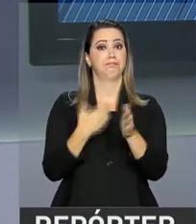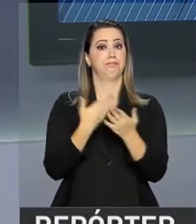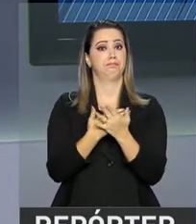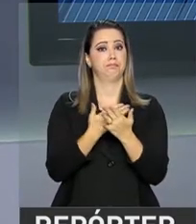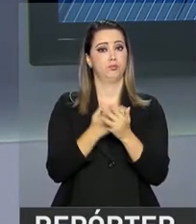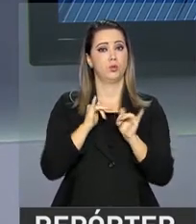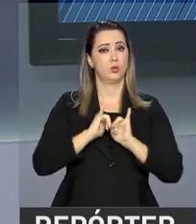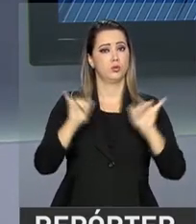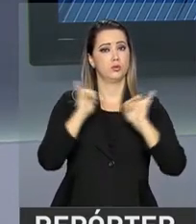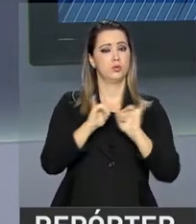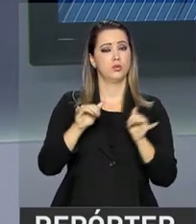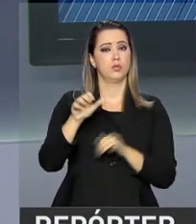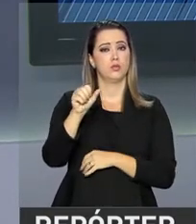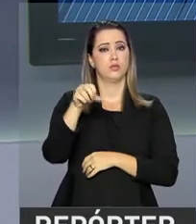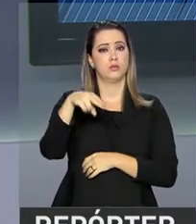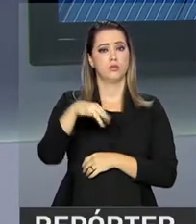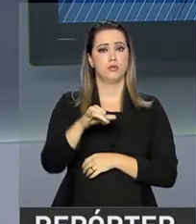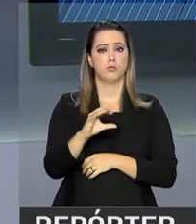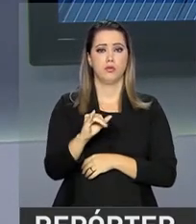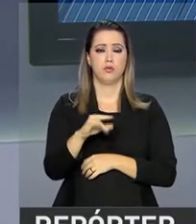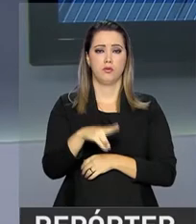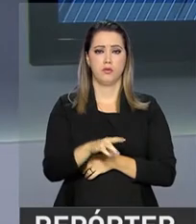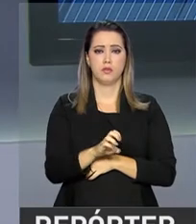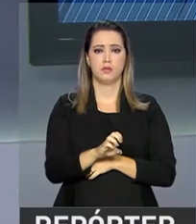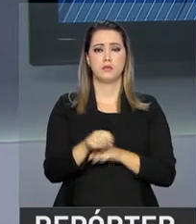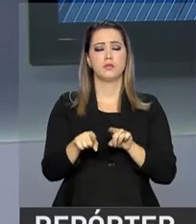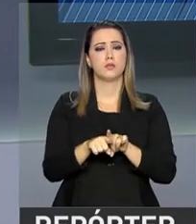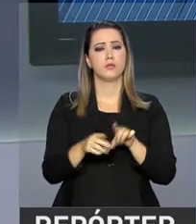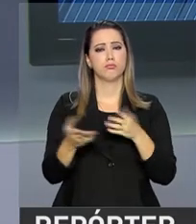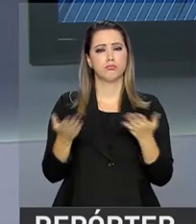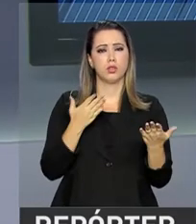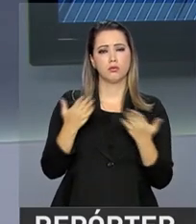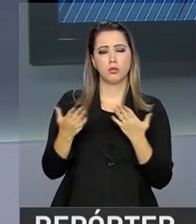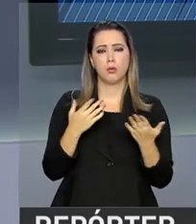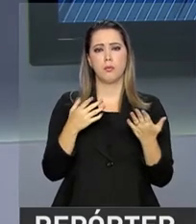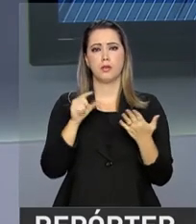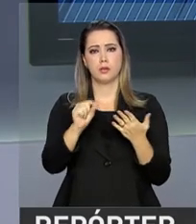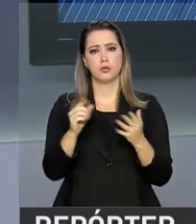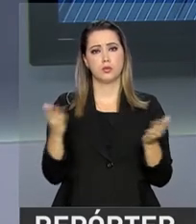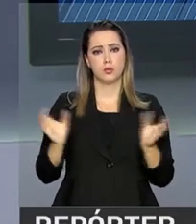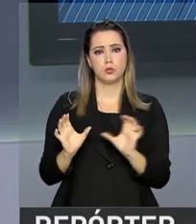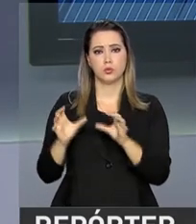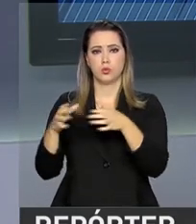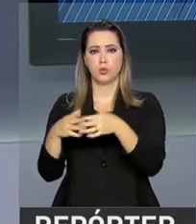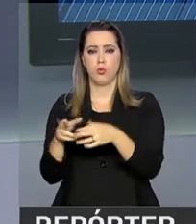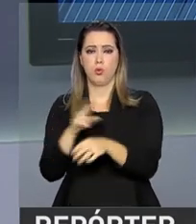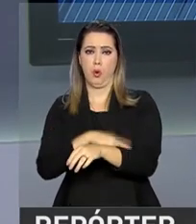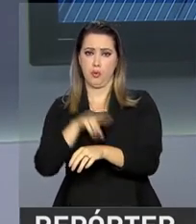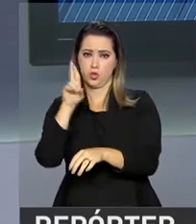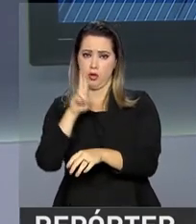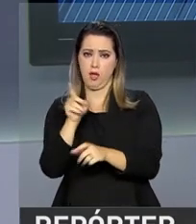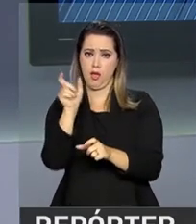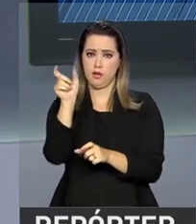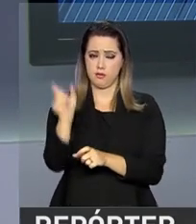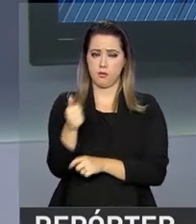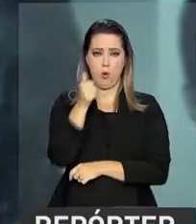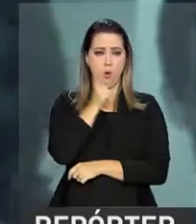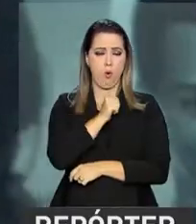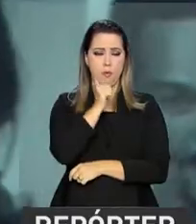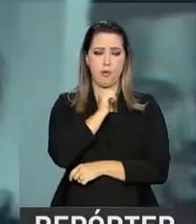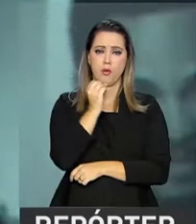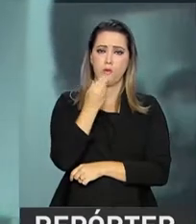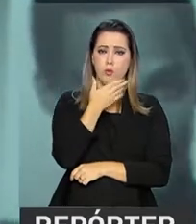nesta quinta-feira pela ancine o levantamento avaliou a participação no mercado em termos de raça e gênero